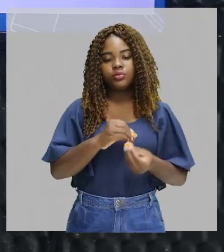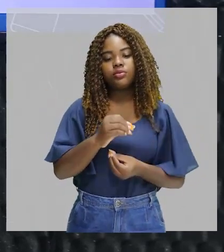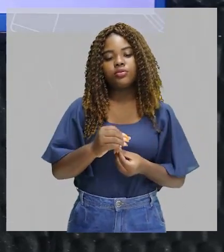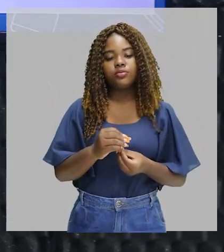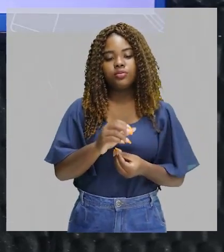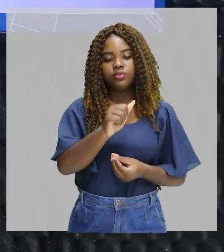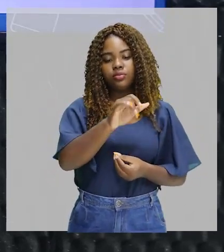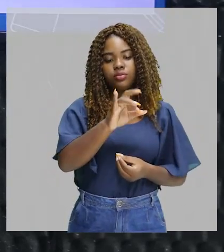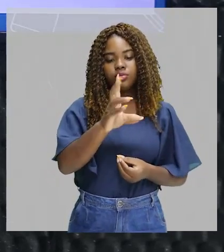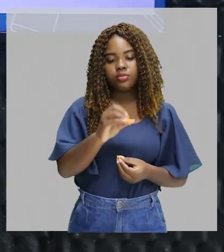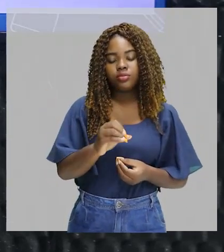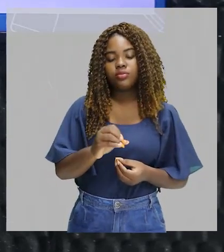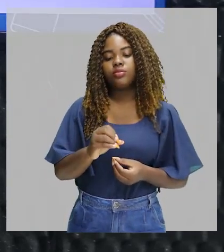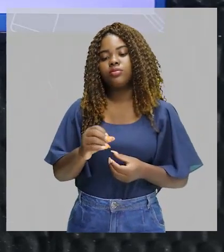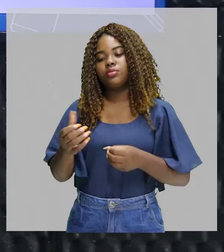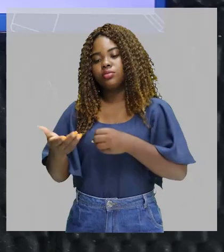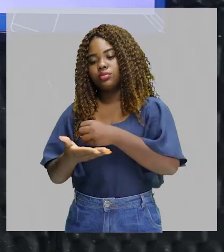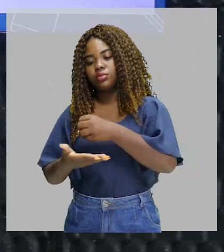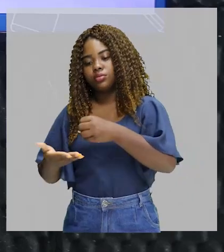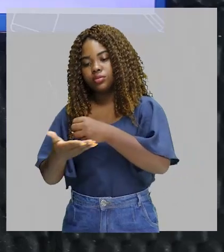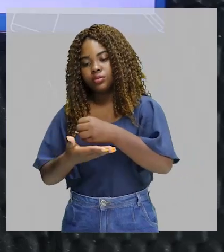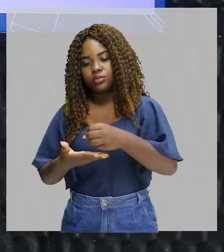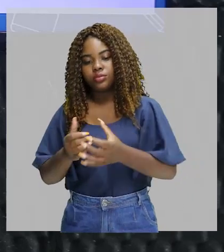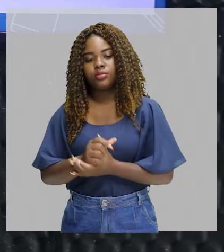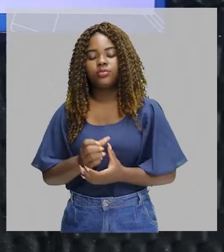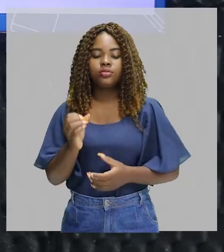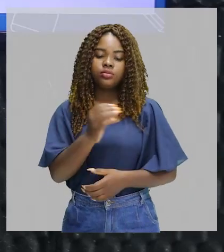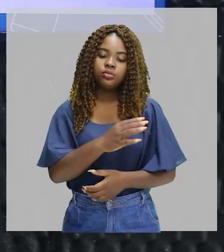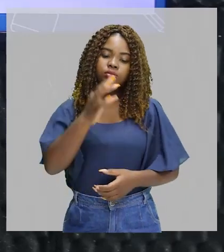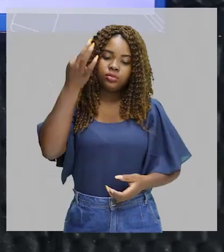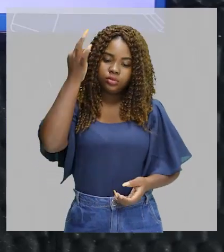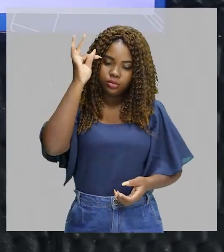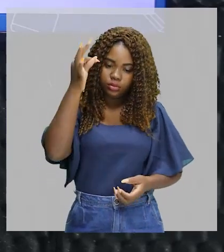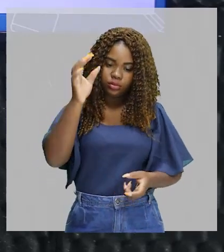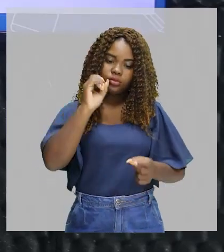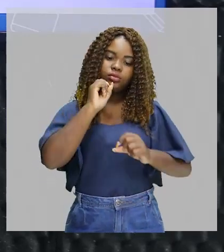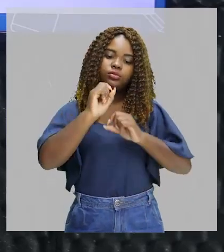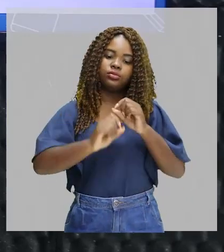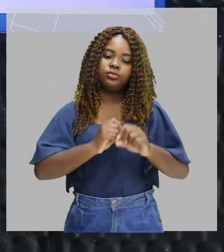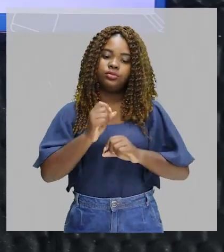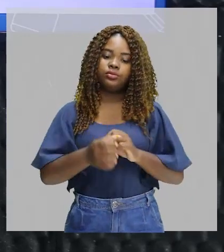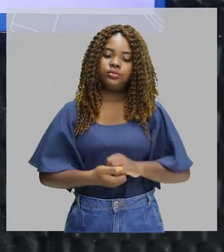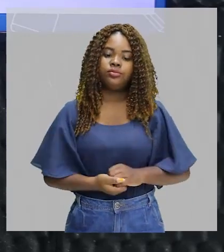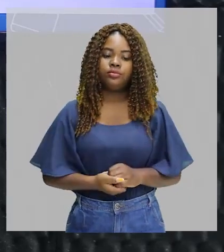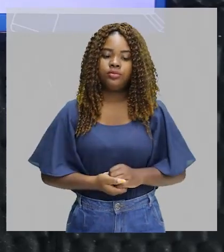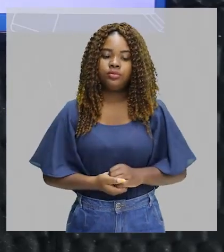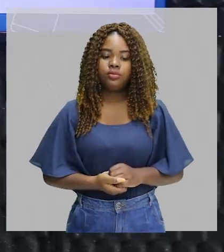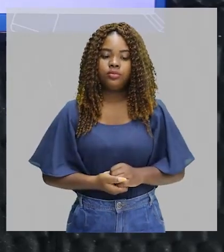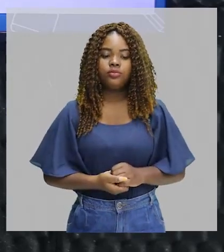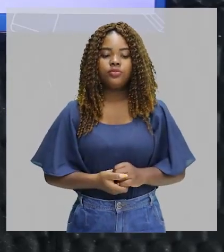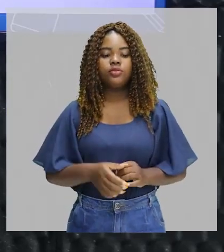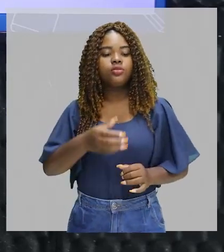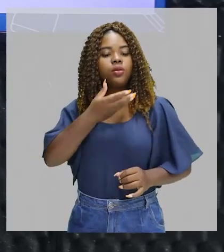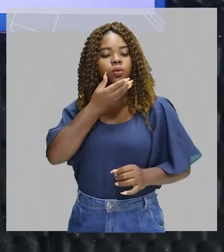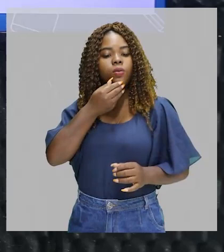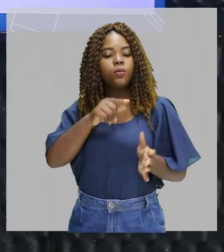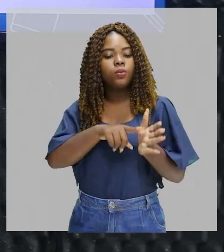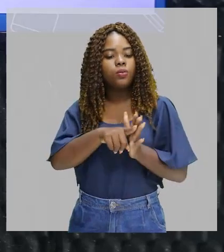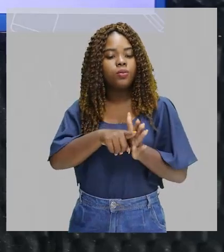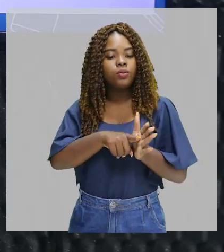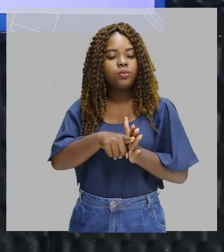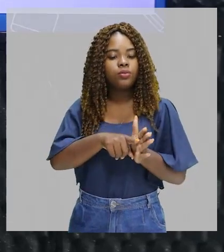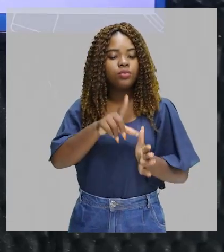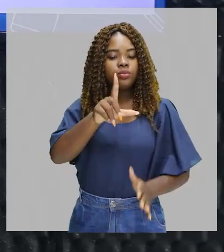ácido-base e resultou na necessidade de novas teorias, que foram a de Bronsted-Lowry e a de